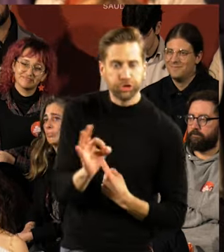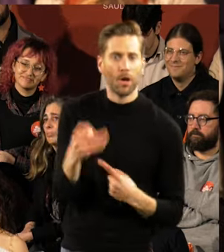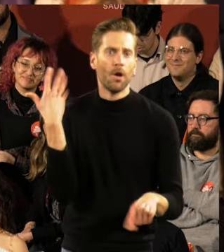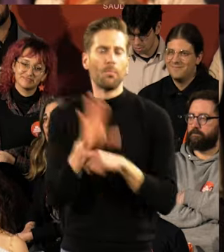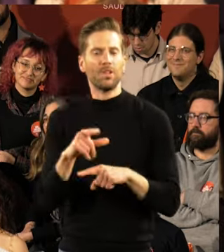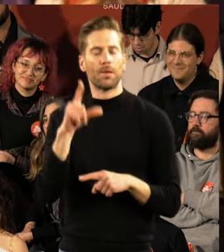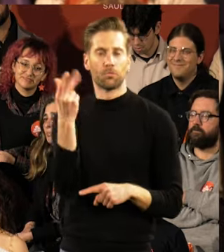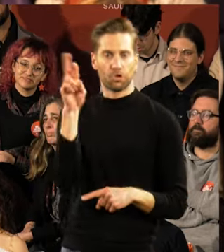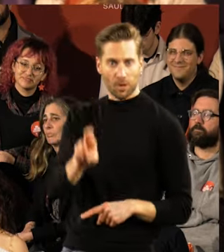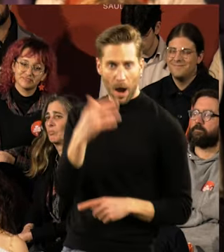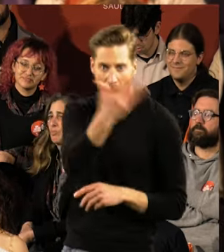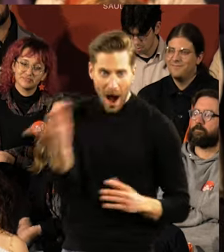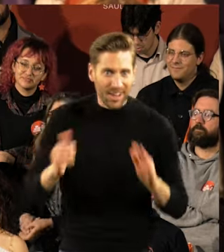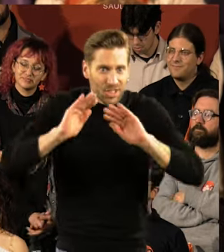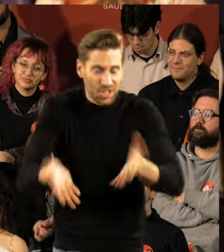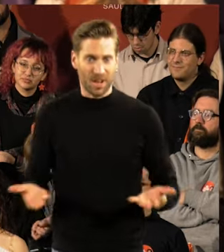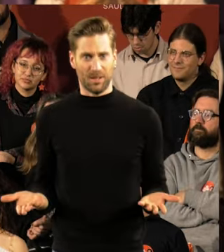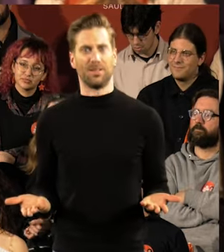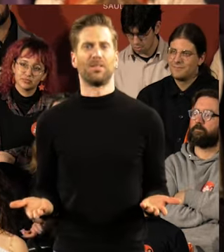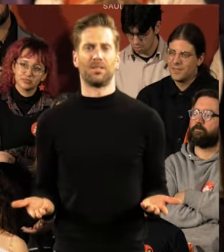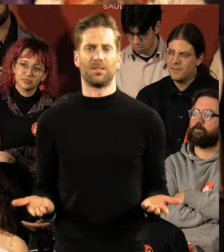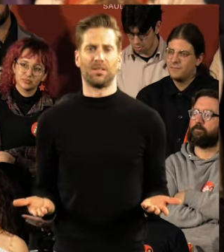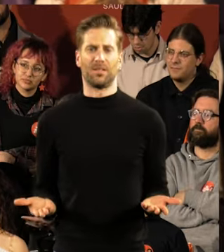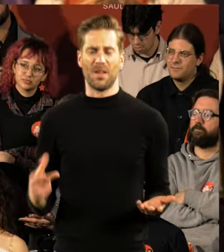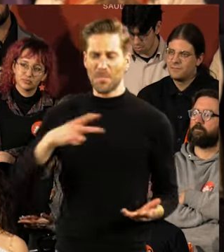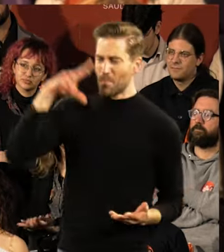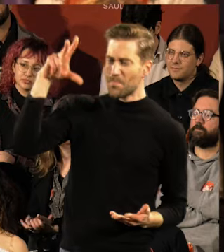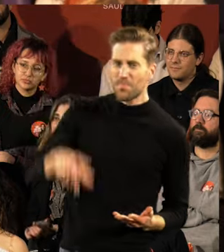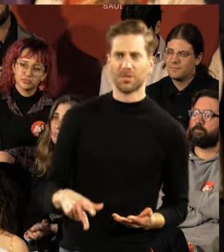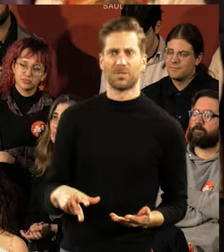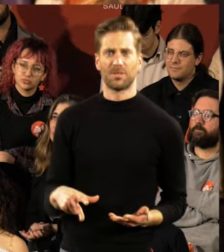no Luxemburgo. É vergonhoso que em Portugal